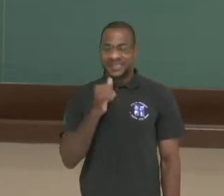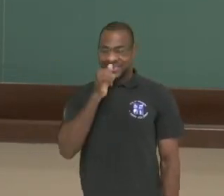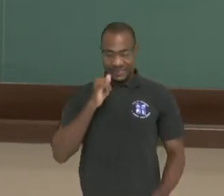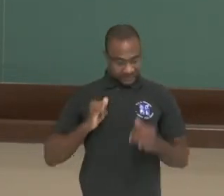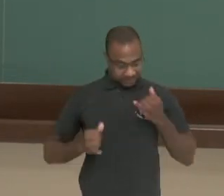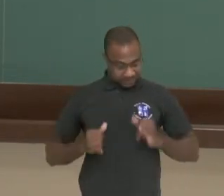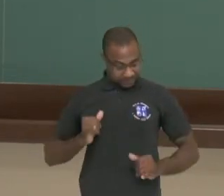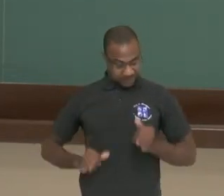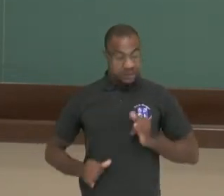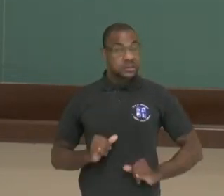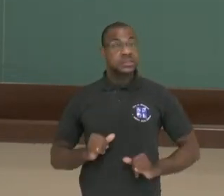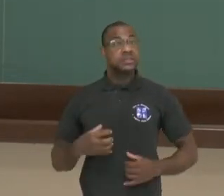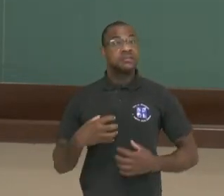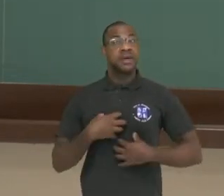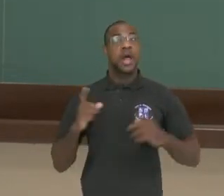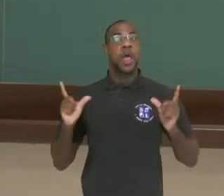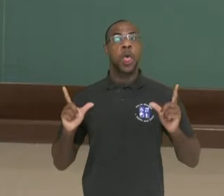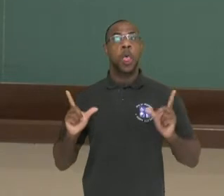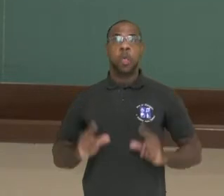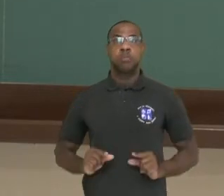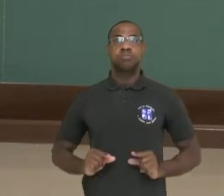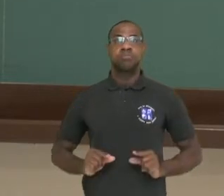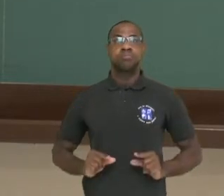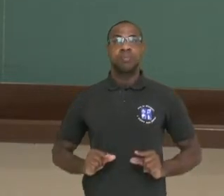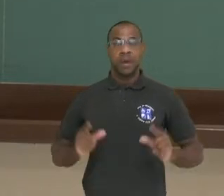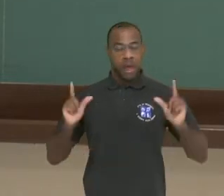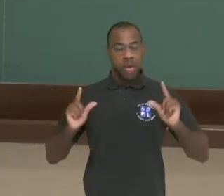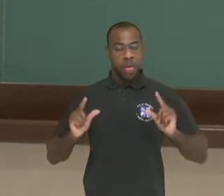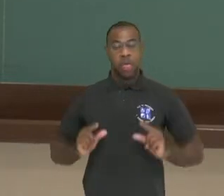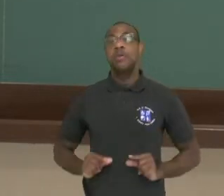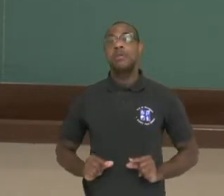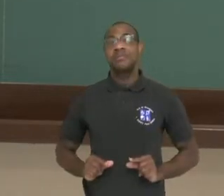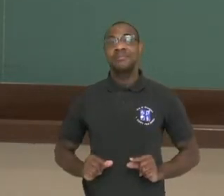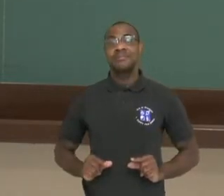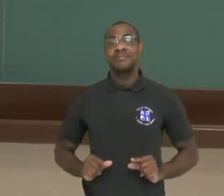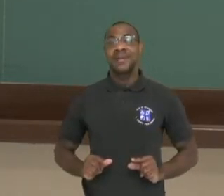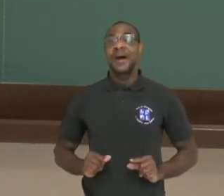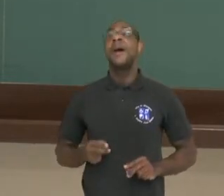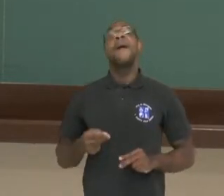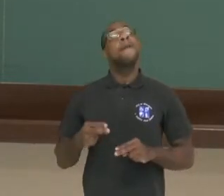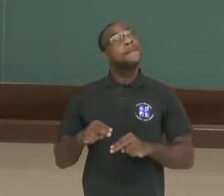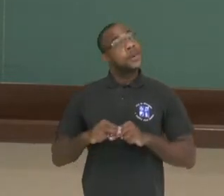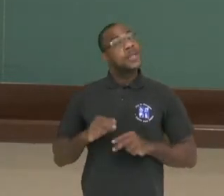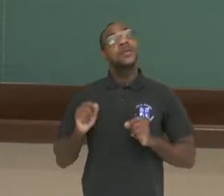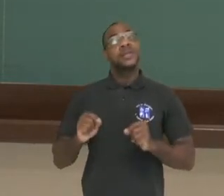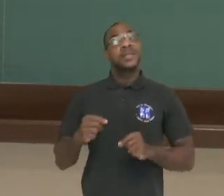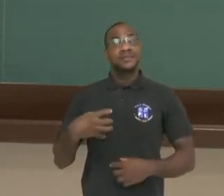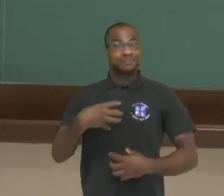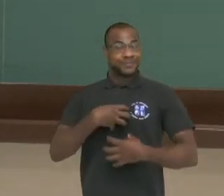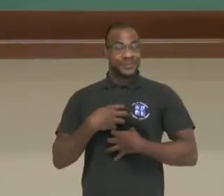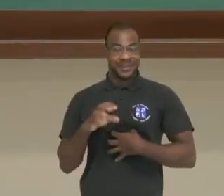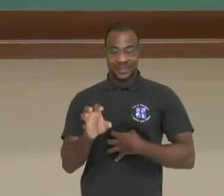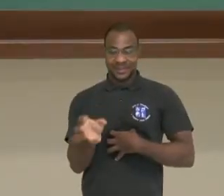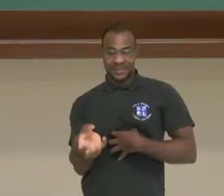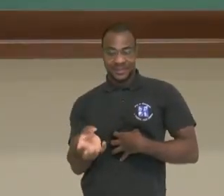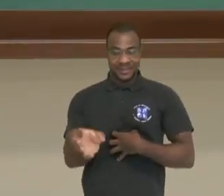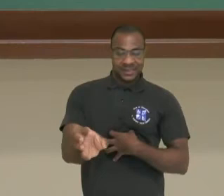nosso corpo, ela vai diminuir, ela vai ficar baixa. E com isso vai proporcionar o quê?